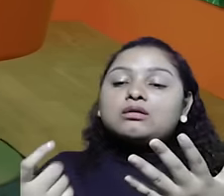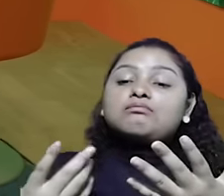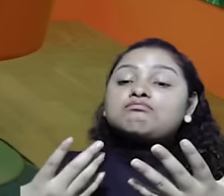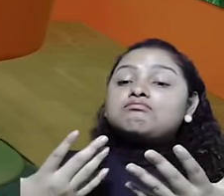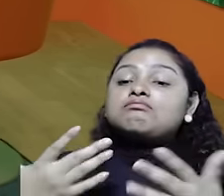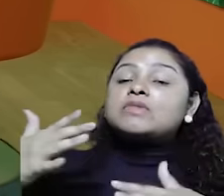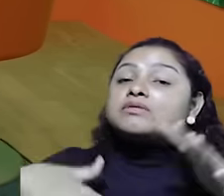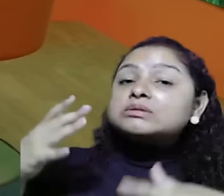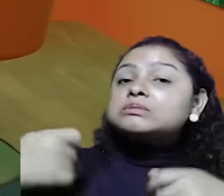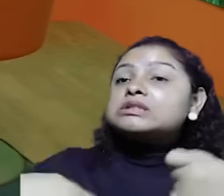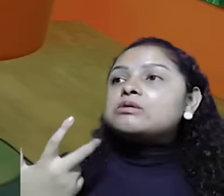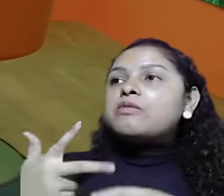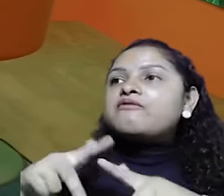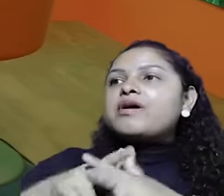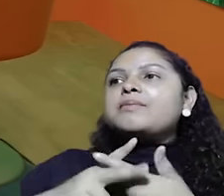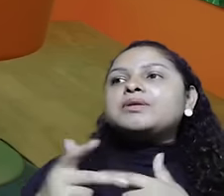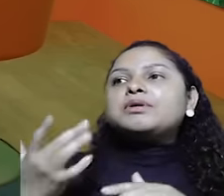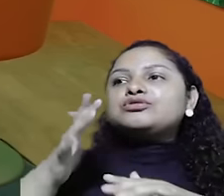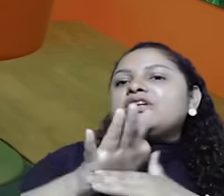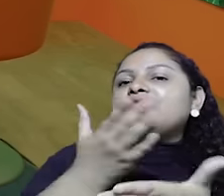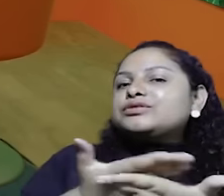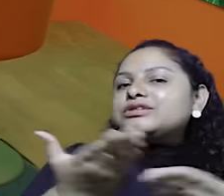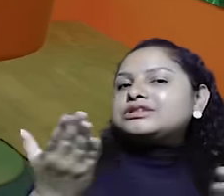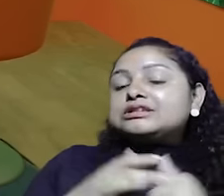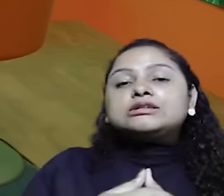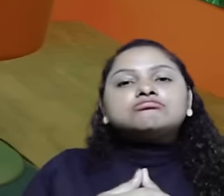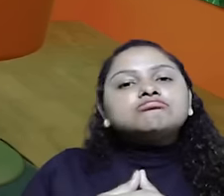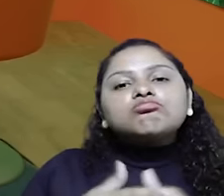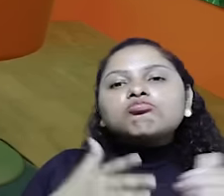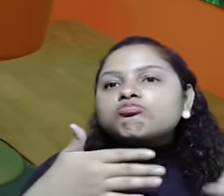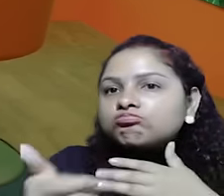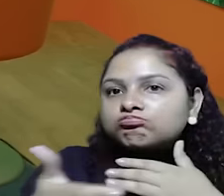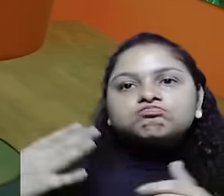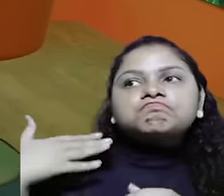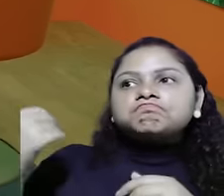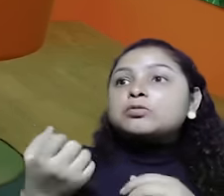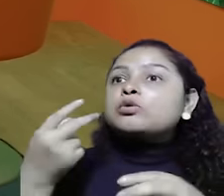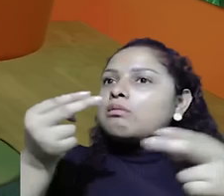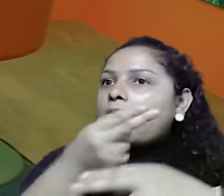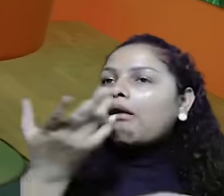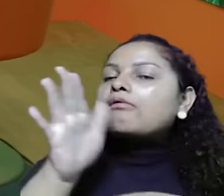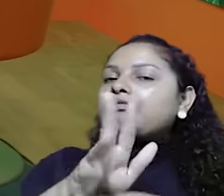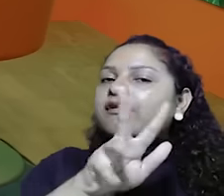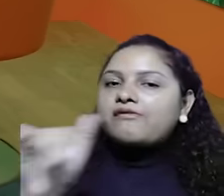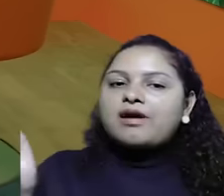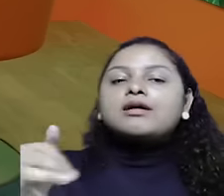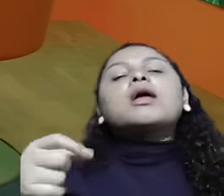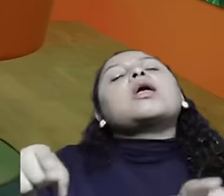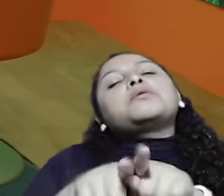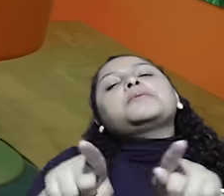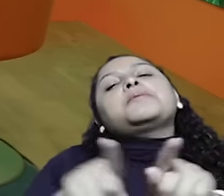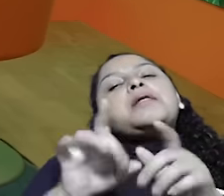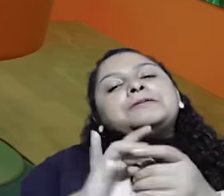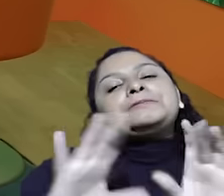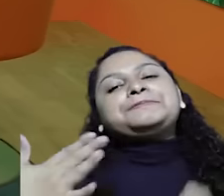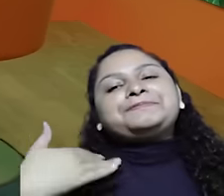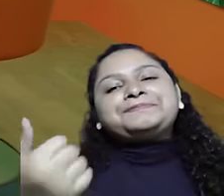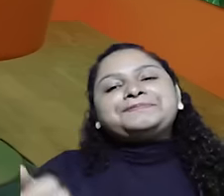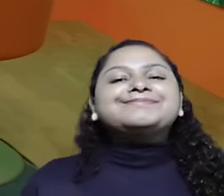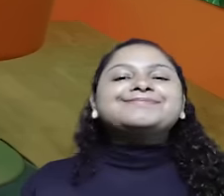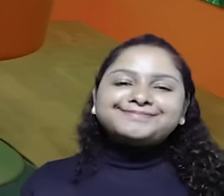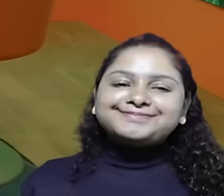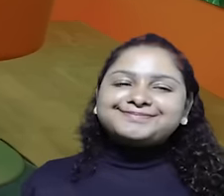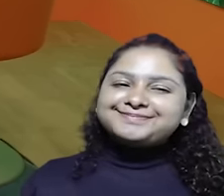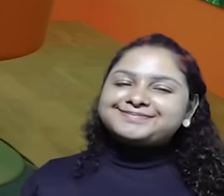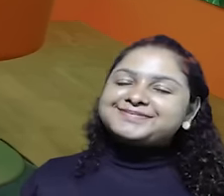ferramenta para ajudar vocês né então Conte conosco Conte com o sebrai e eu também fico à disposição legal